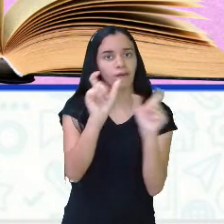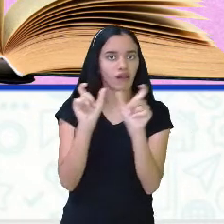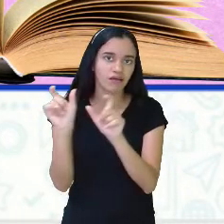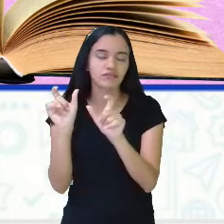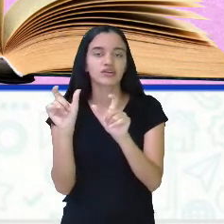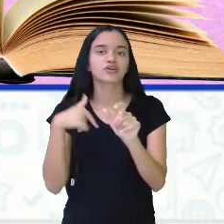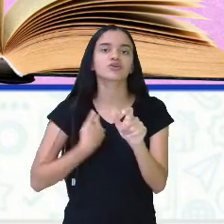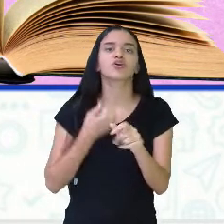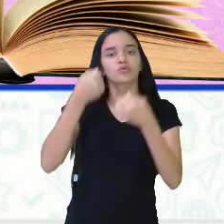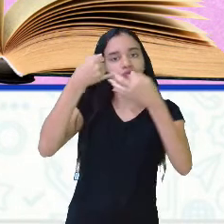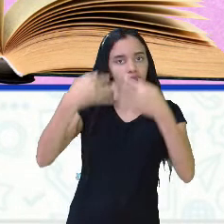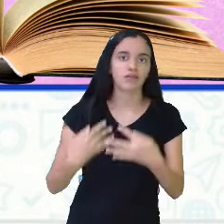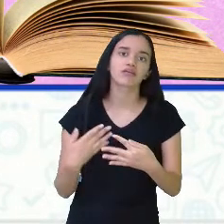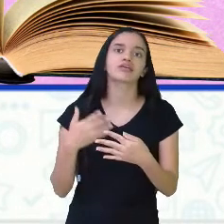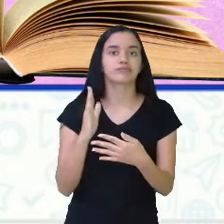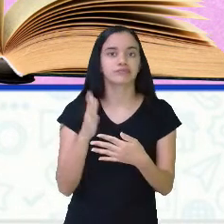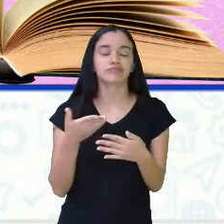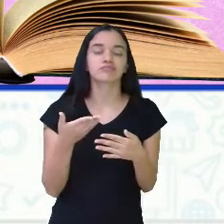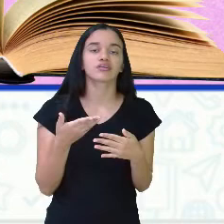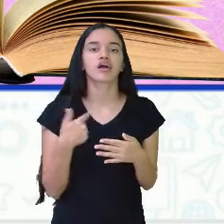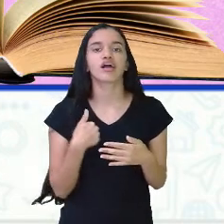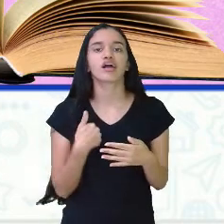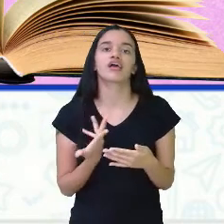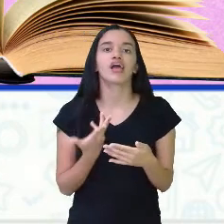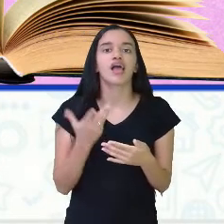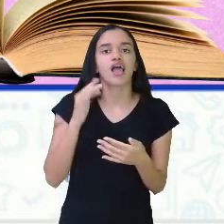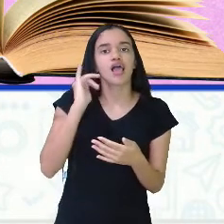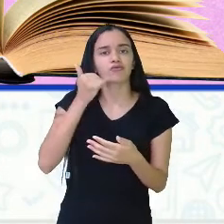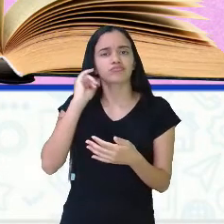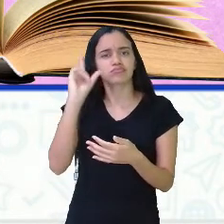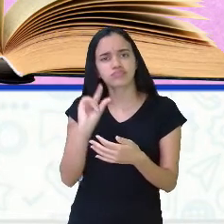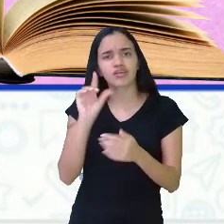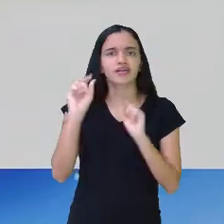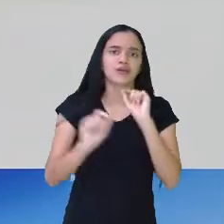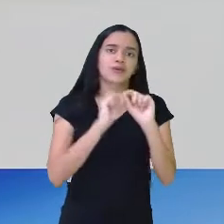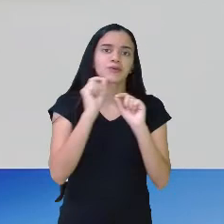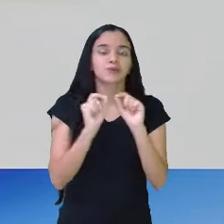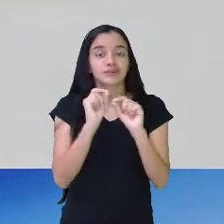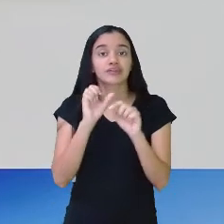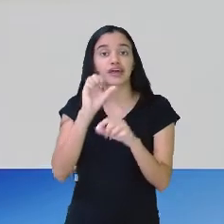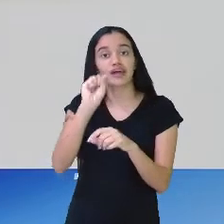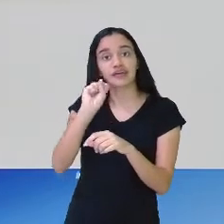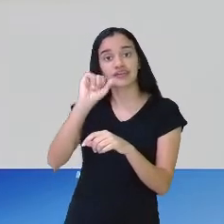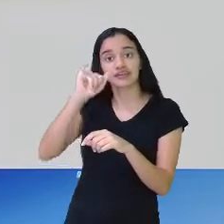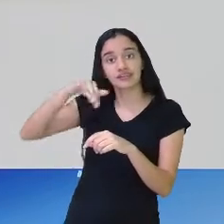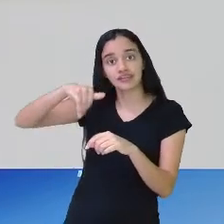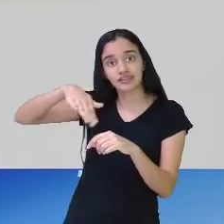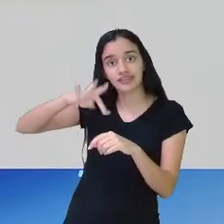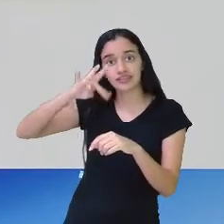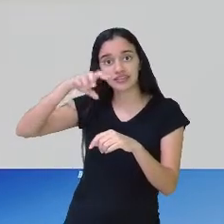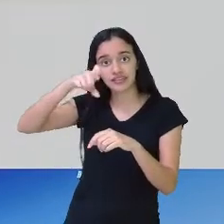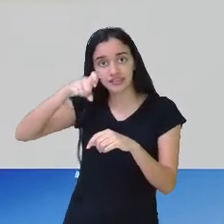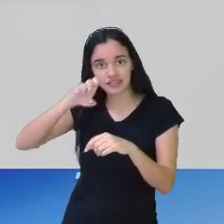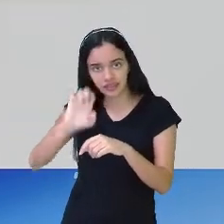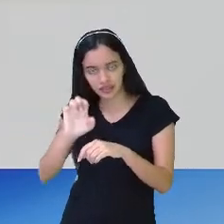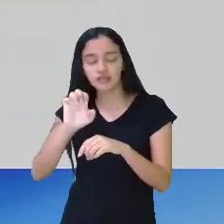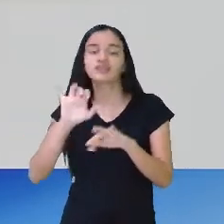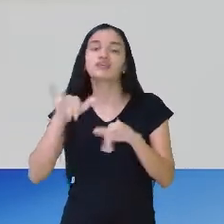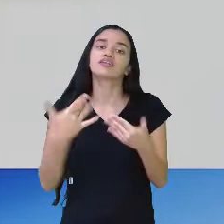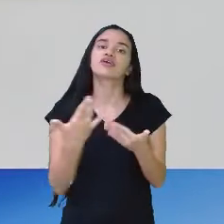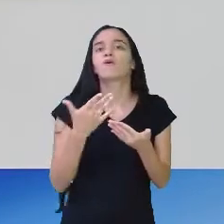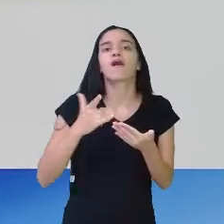É o que eu estava dizendo. O poder do mini-conto é o poder da síntese. Ó, e embora a